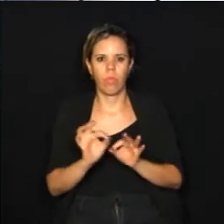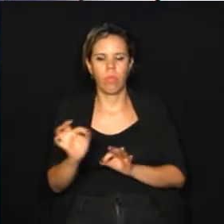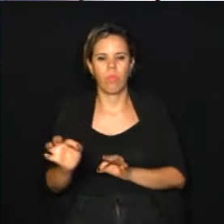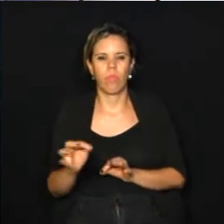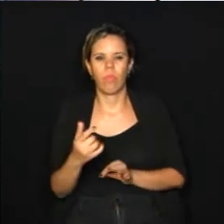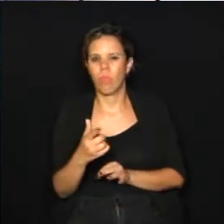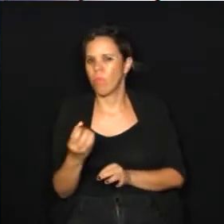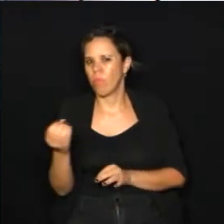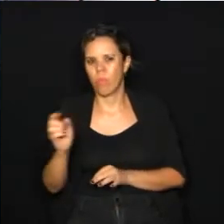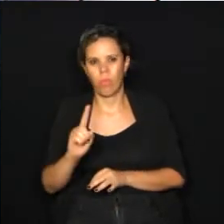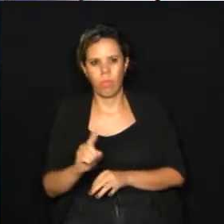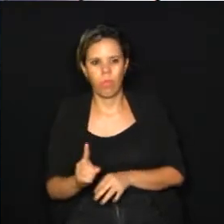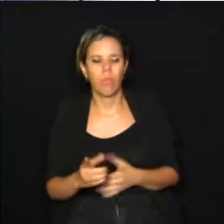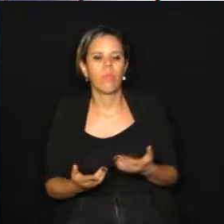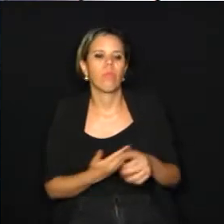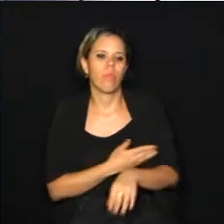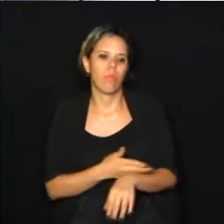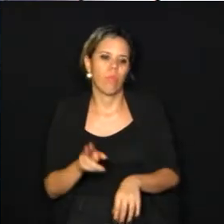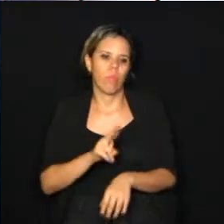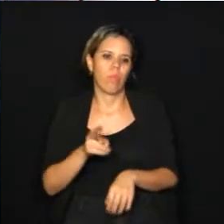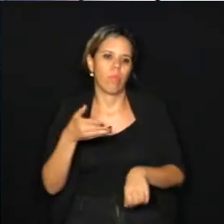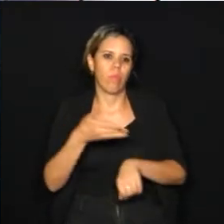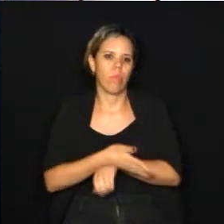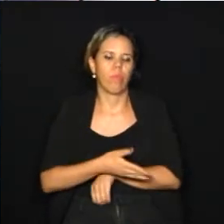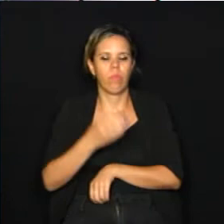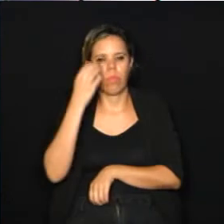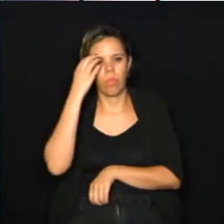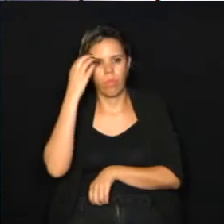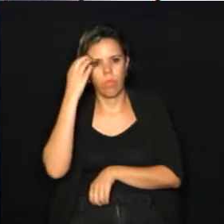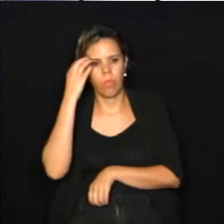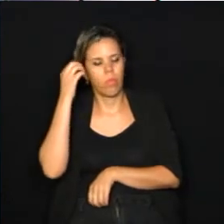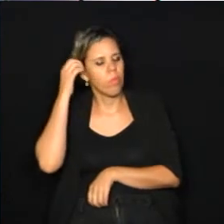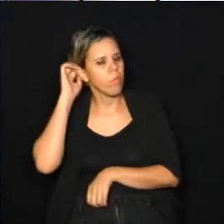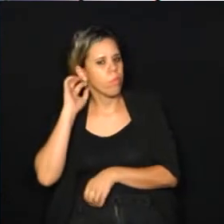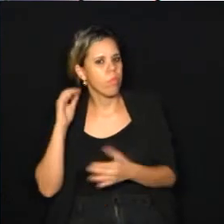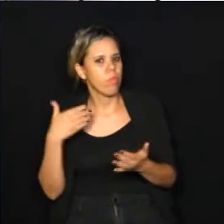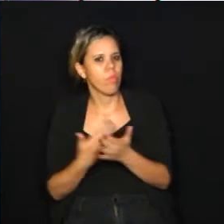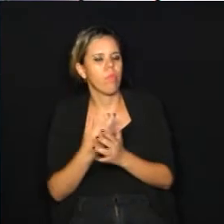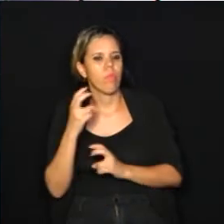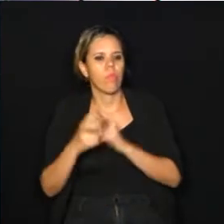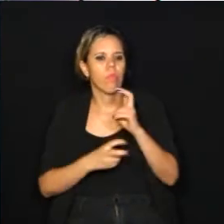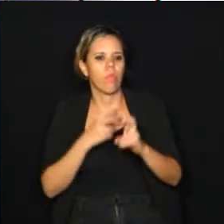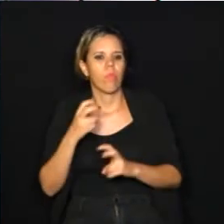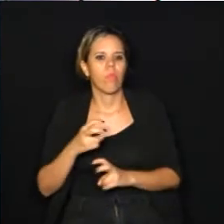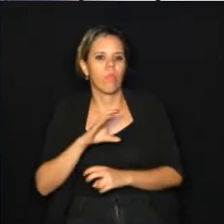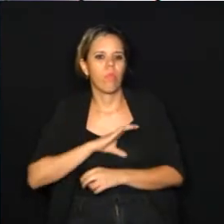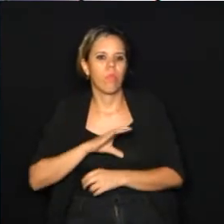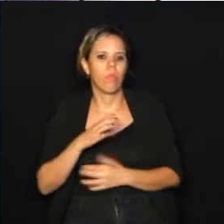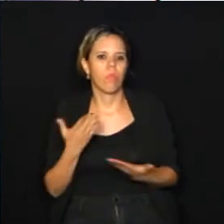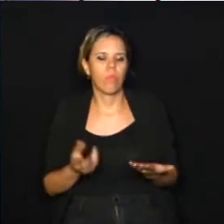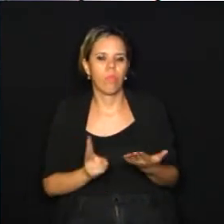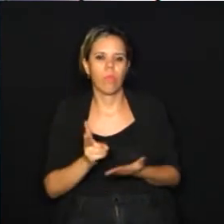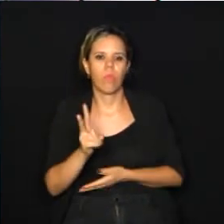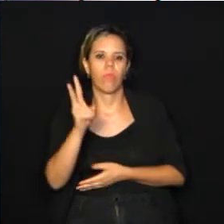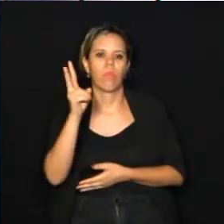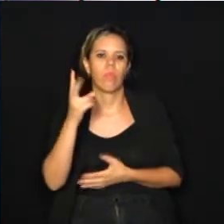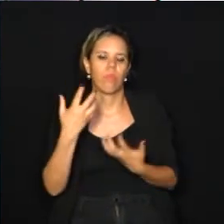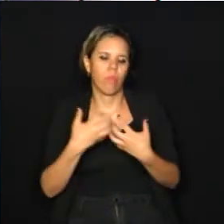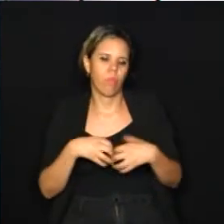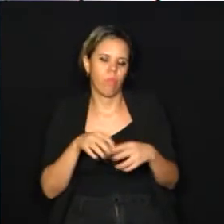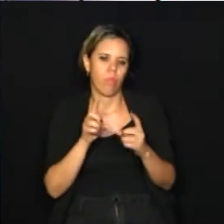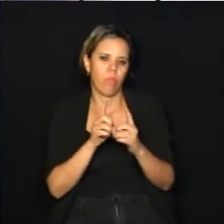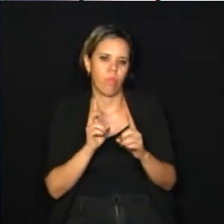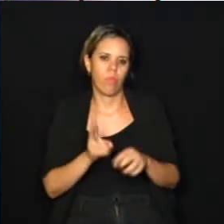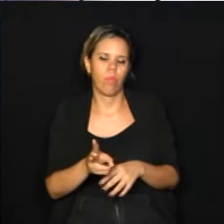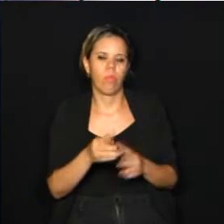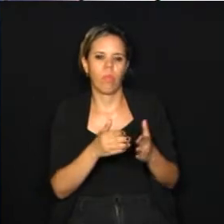não viaja costuma usar ali a região do Taquaral para ir até o Parque Portugal, que continua funcionando nessa